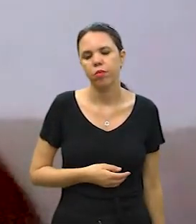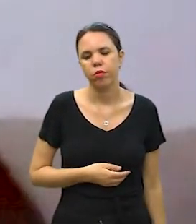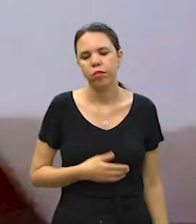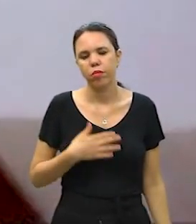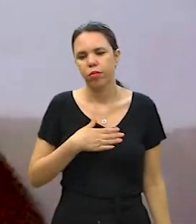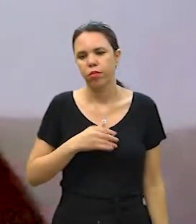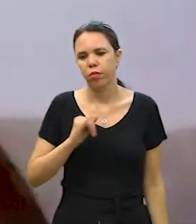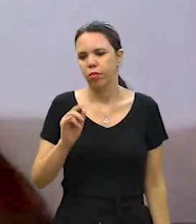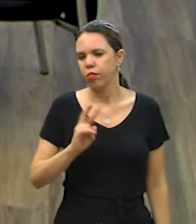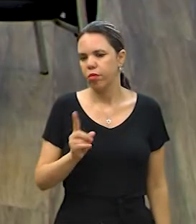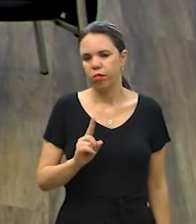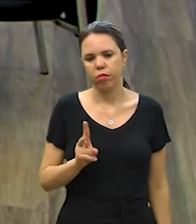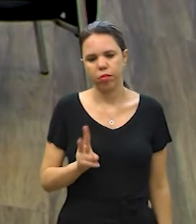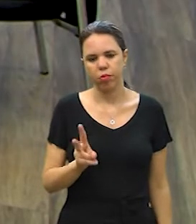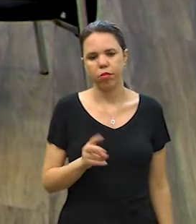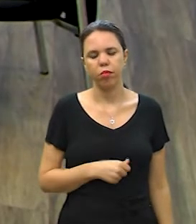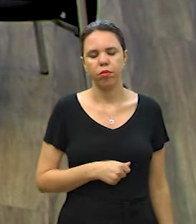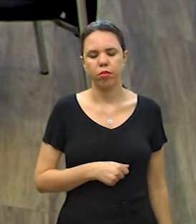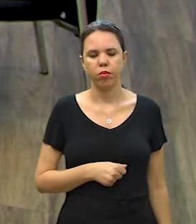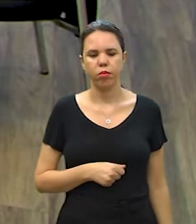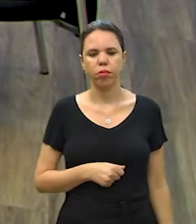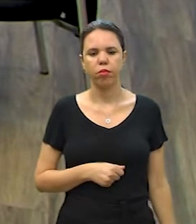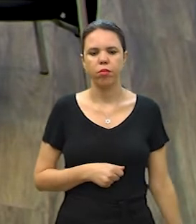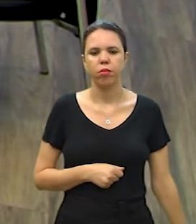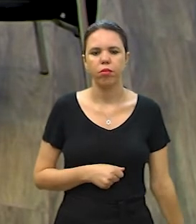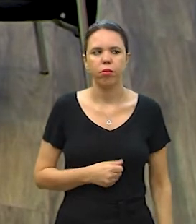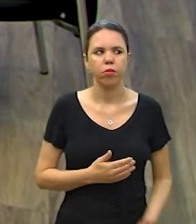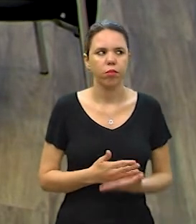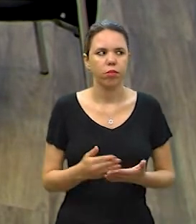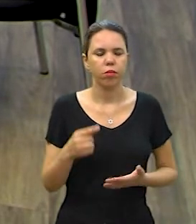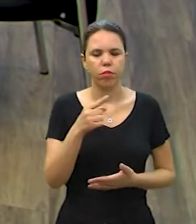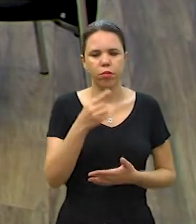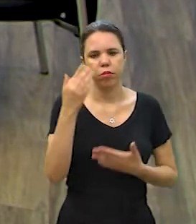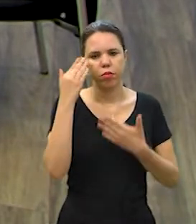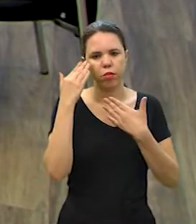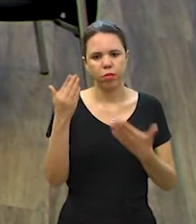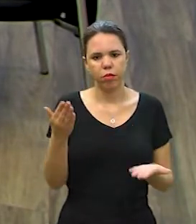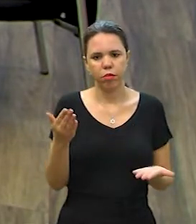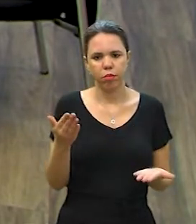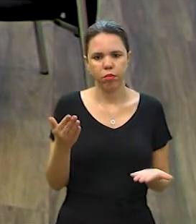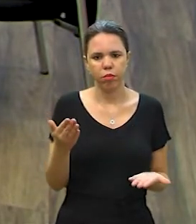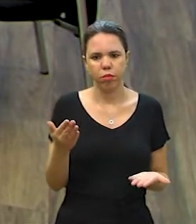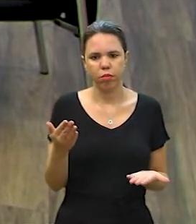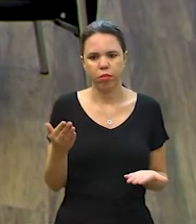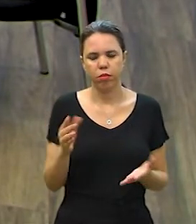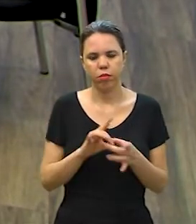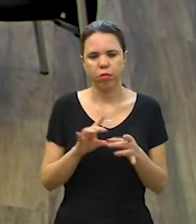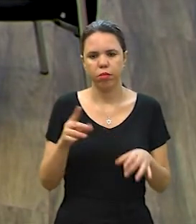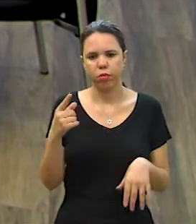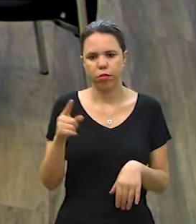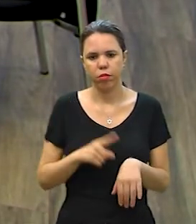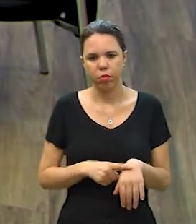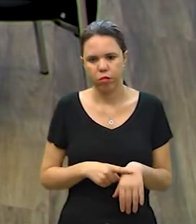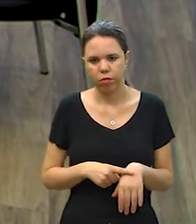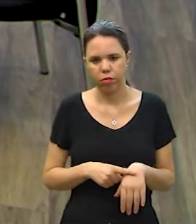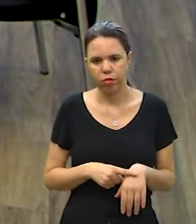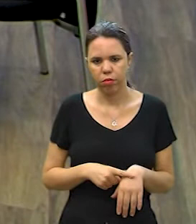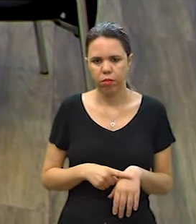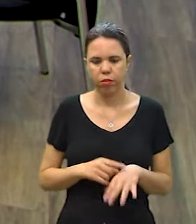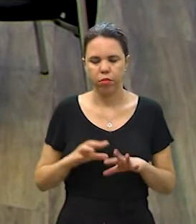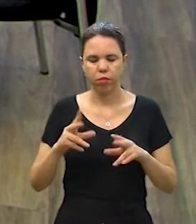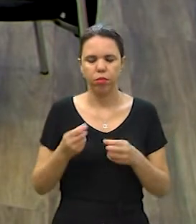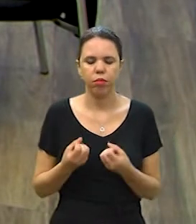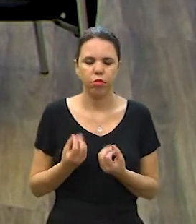não continuasse. Solange, começo com você. Muito obrigado pela disponibilidade do seu tempo, todas